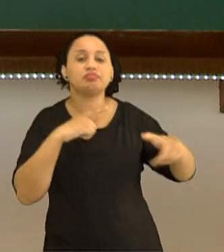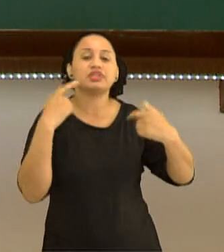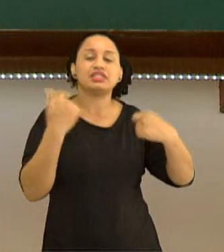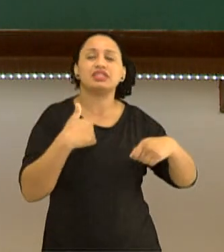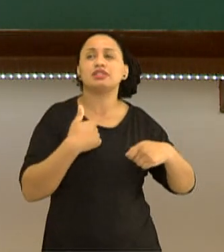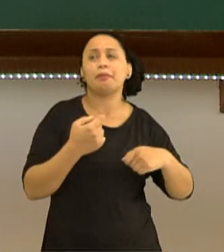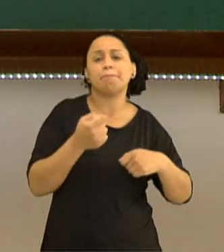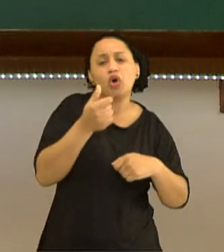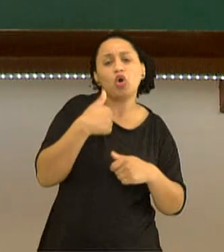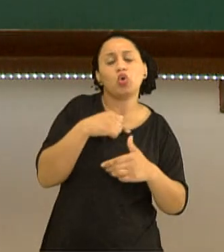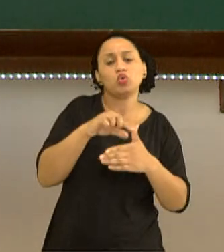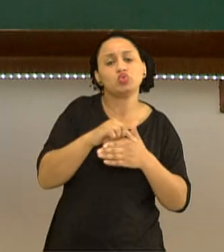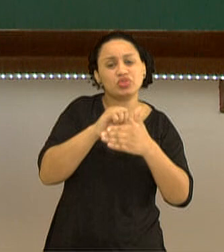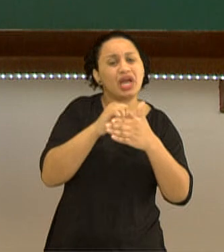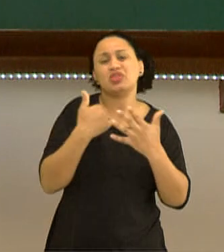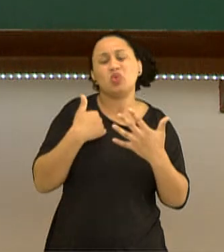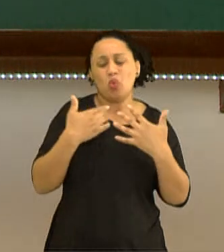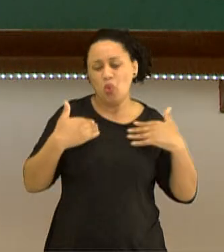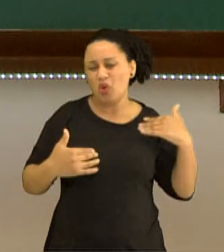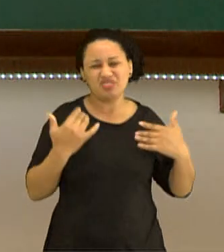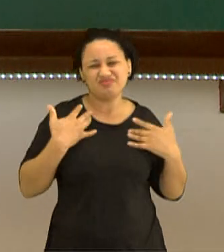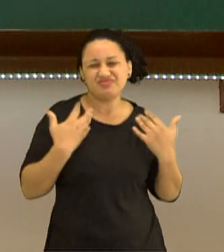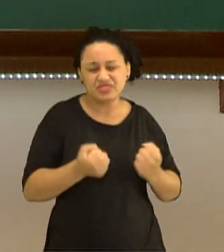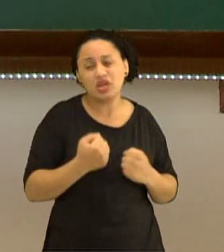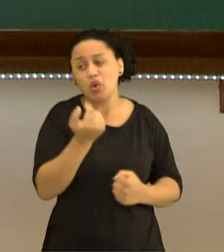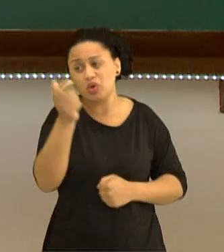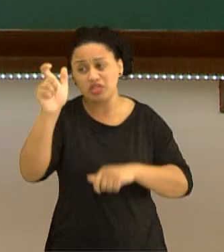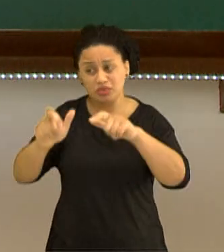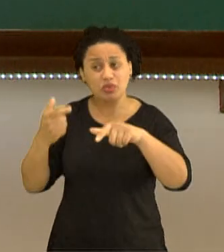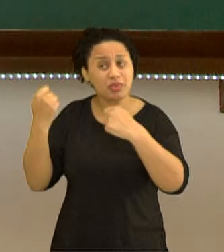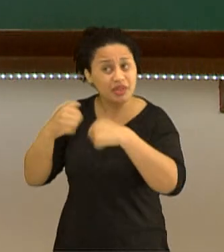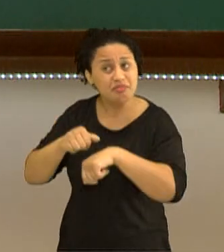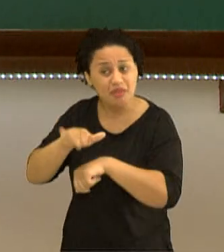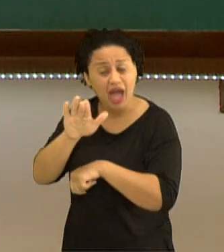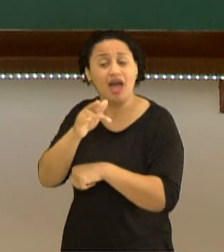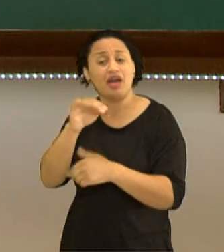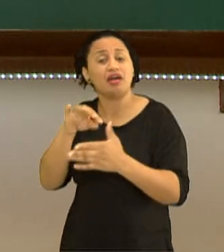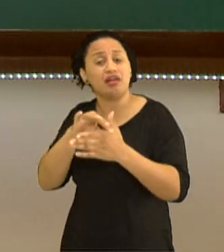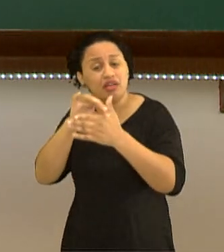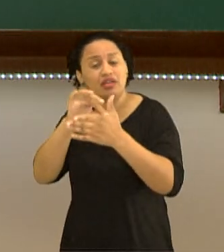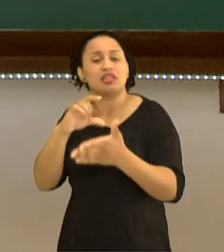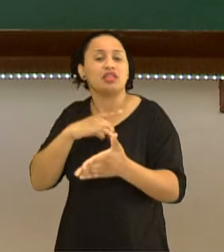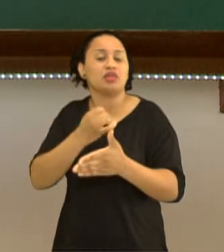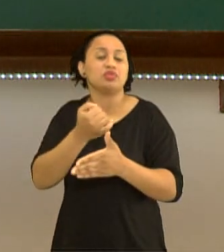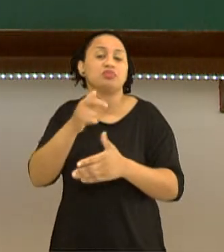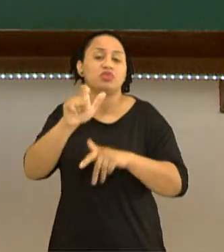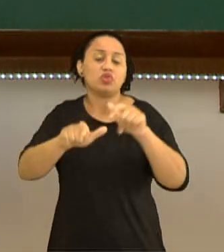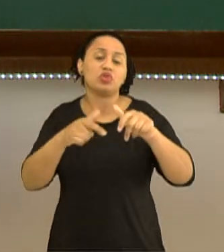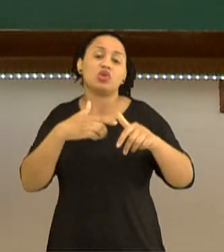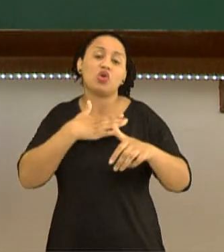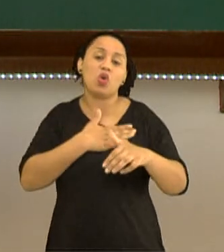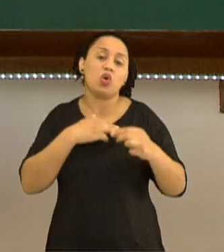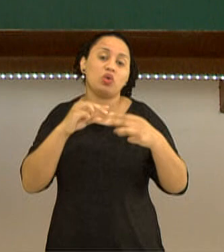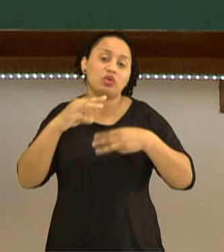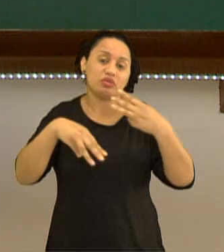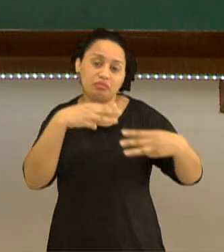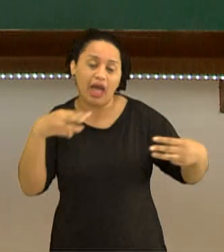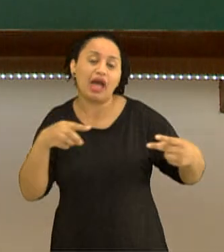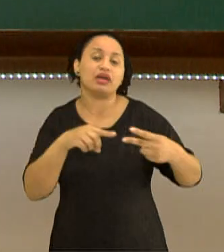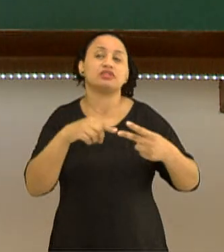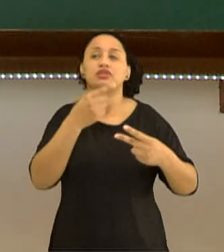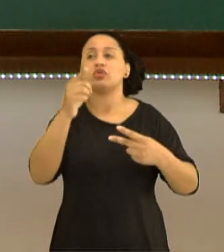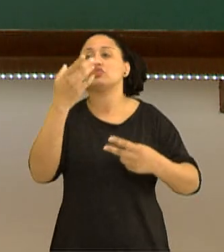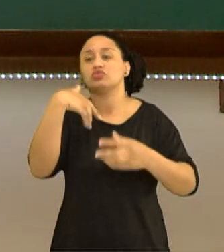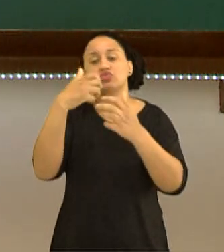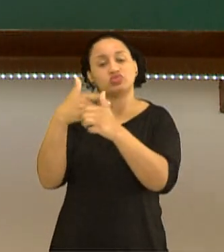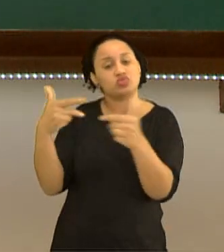de carne ou até intolerante à carne. Outra pessoa precisa mais. Tem pessoas que gostam de massas, outros gostam mais de frutas.